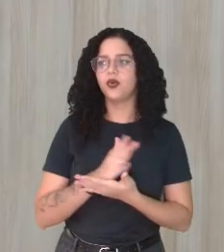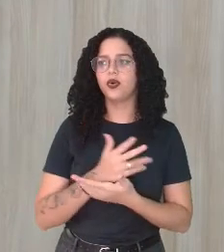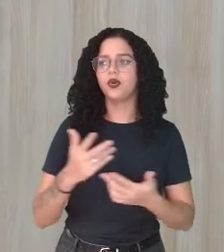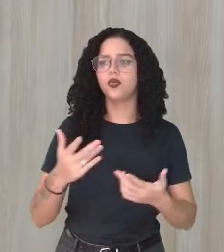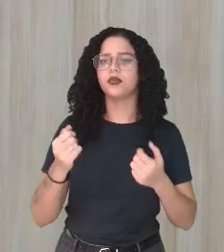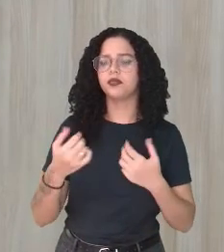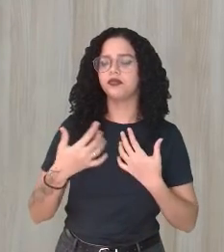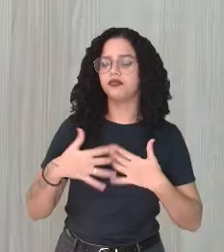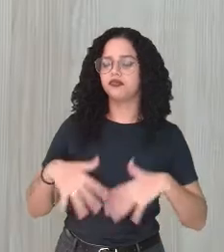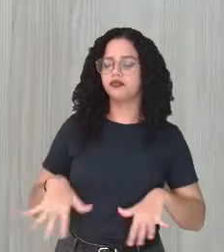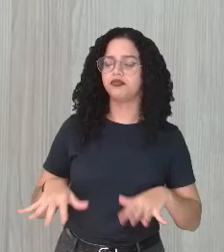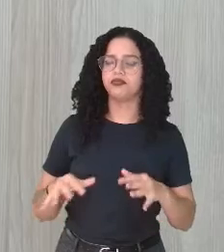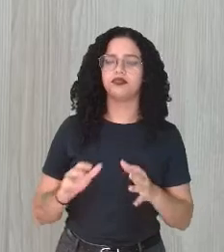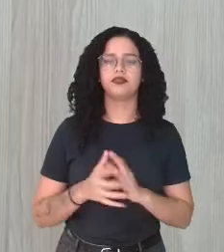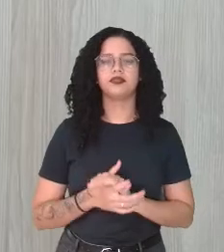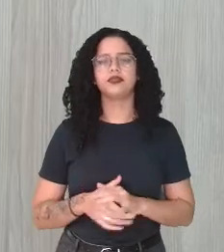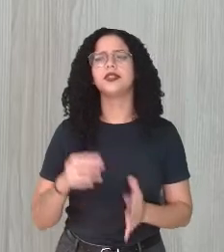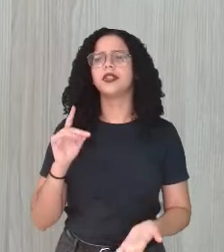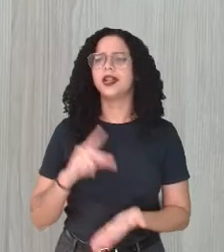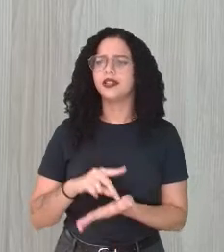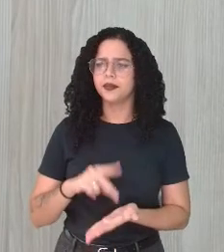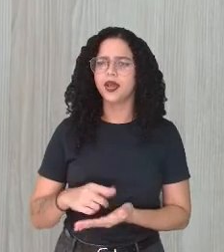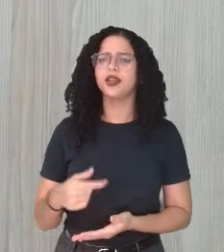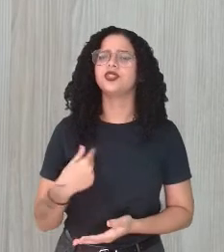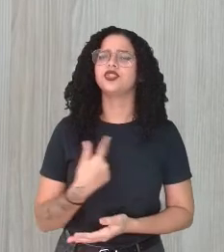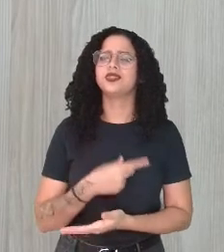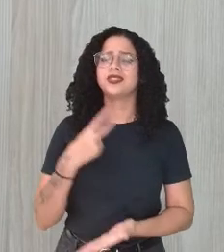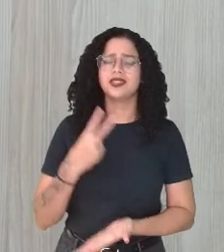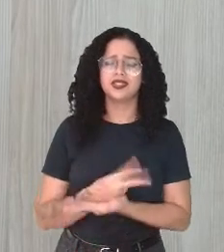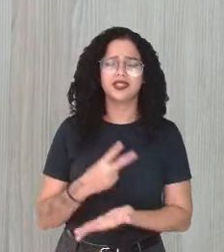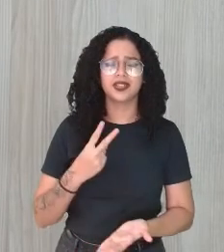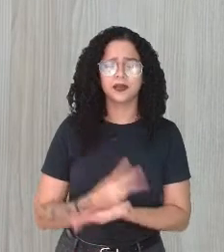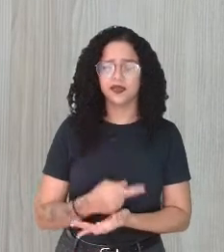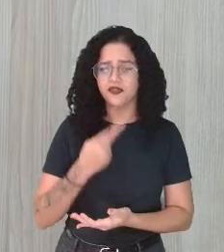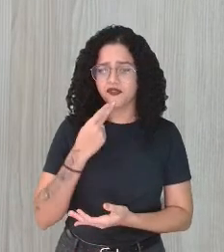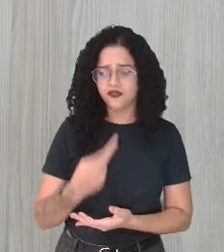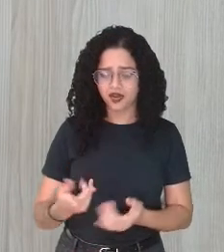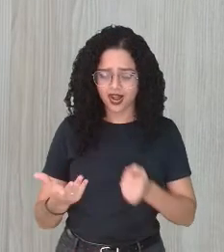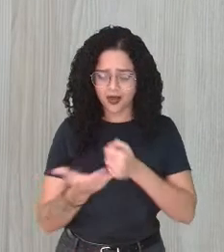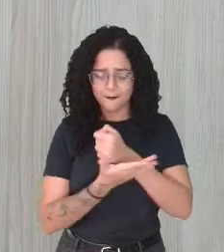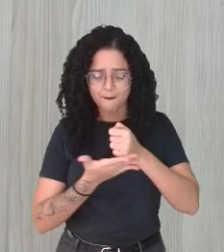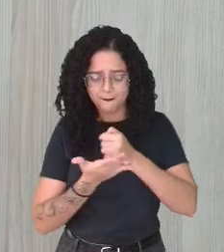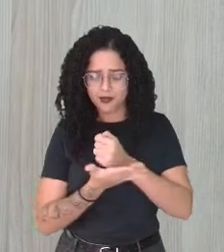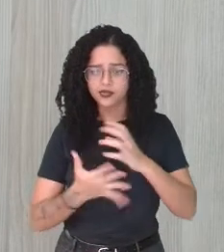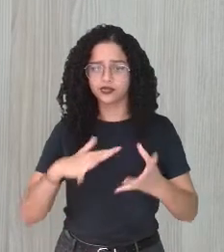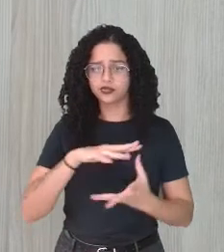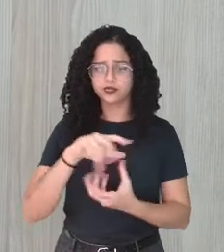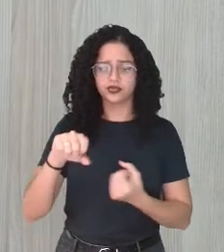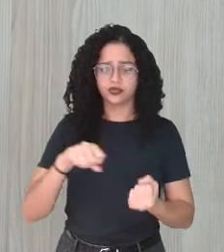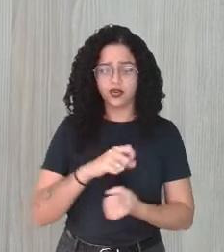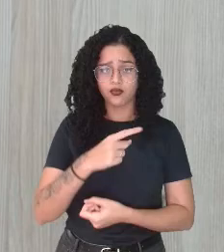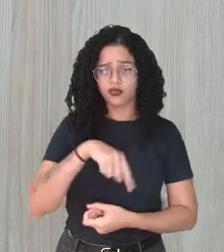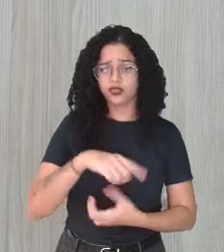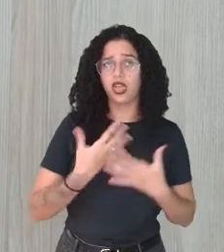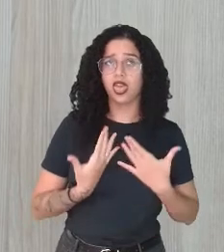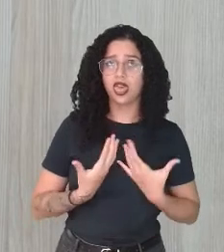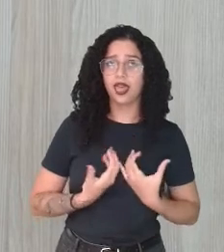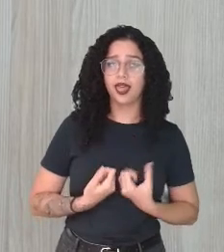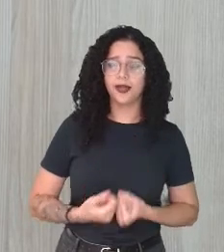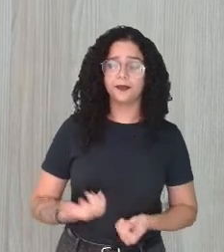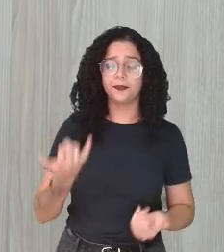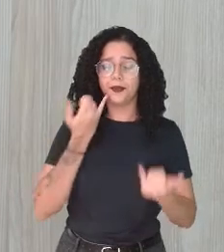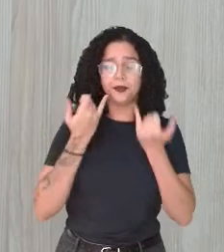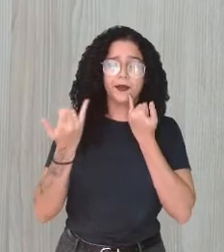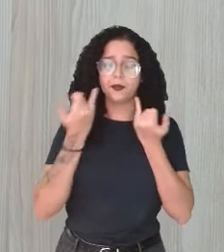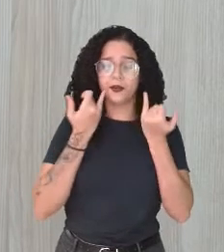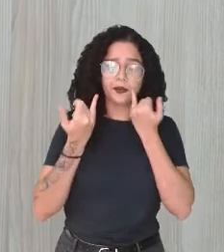pode ficar à vontade. Né? A gente sempre fala desses pilares aí básicos da sustentabilidade. Vocês estão cansados de escutar, né?